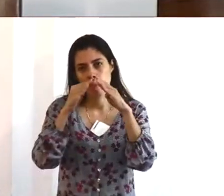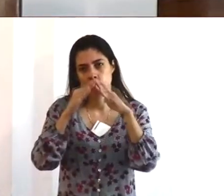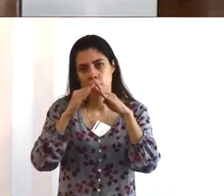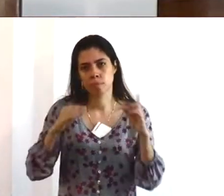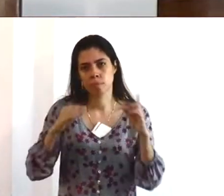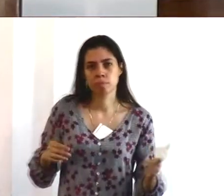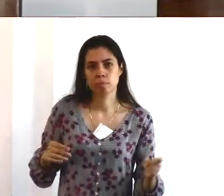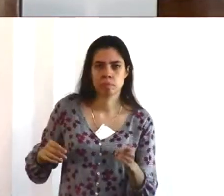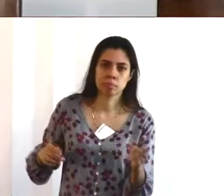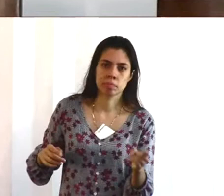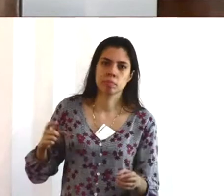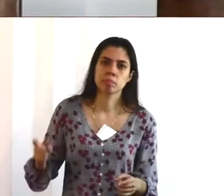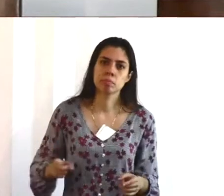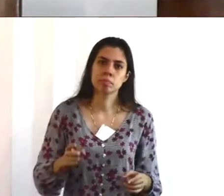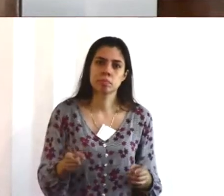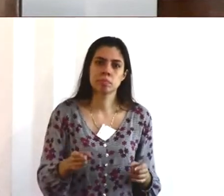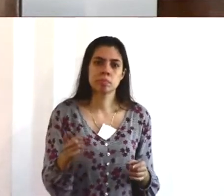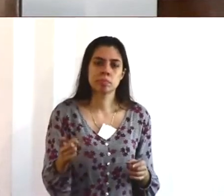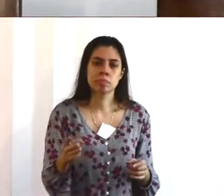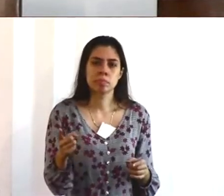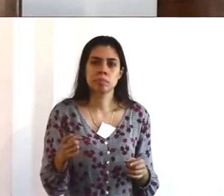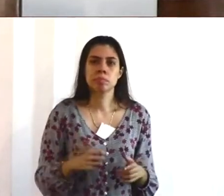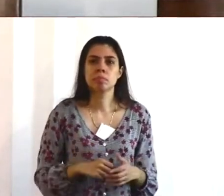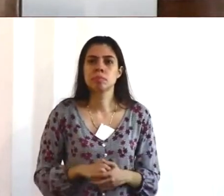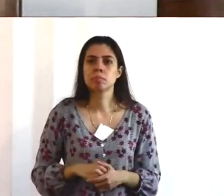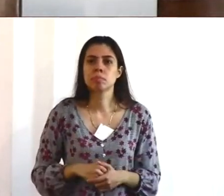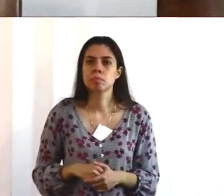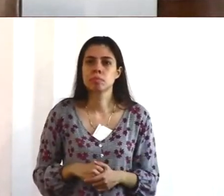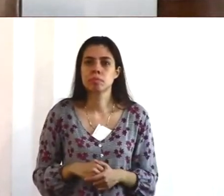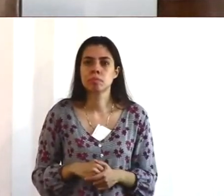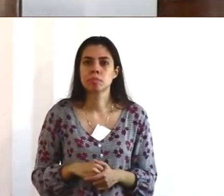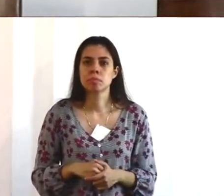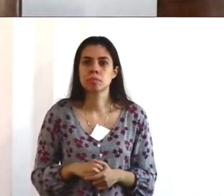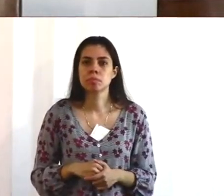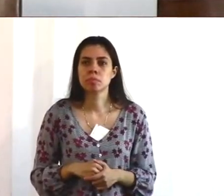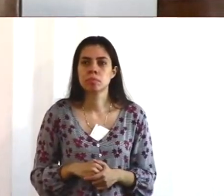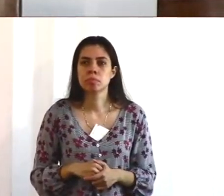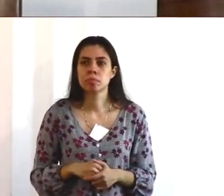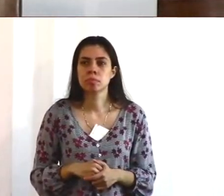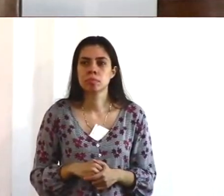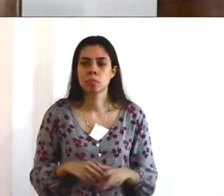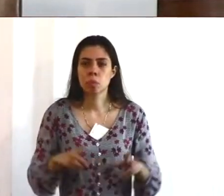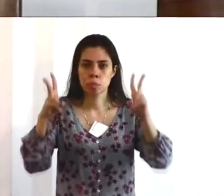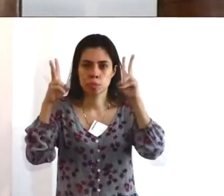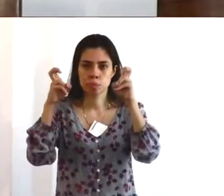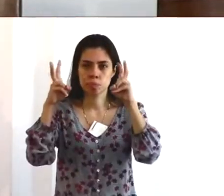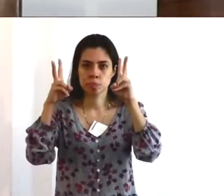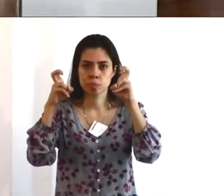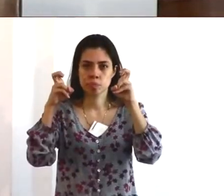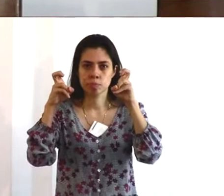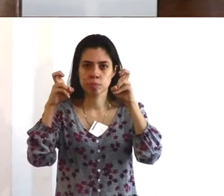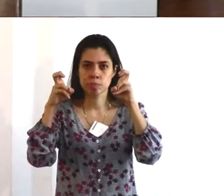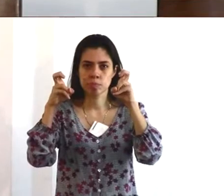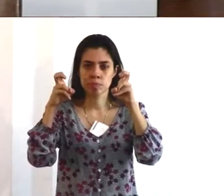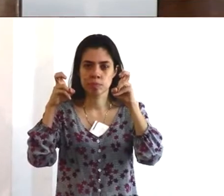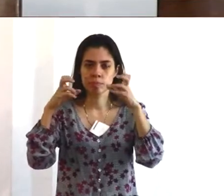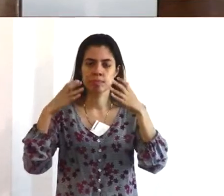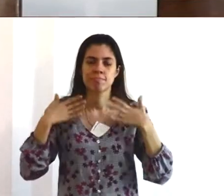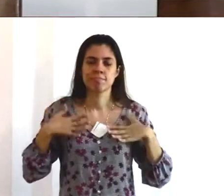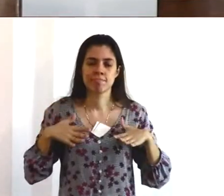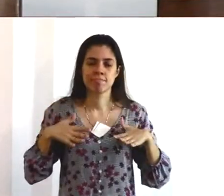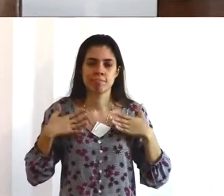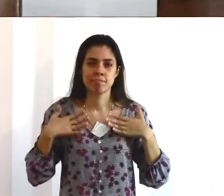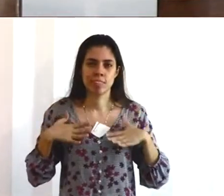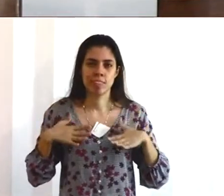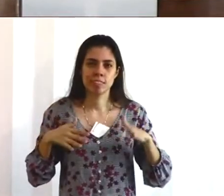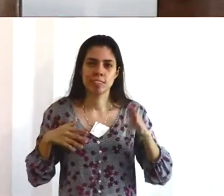essa morada feliz, essa morada celestial. O tema do nosso sermão é: aquietai-vos e sabei que eu sou